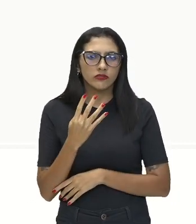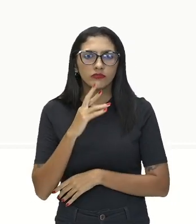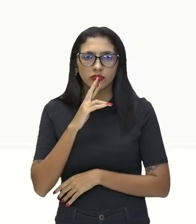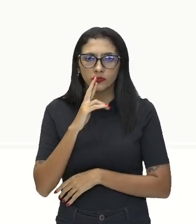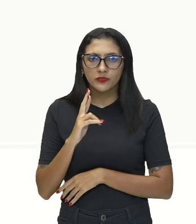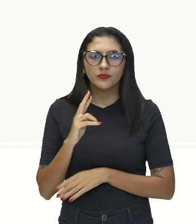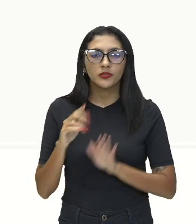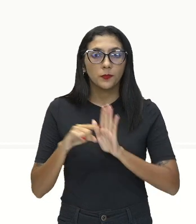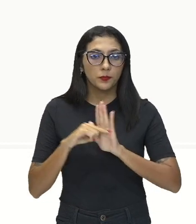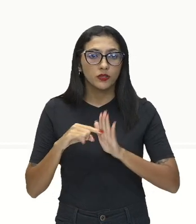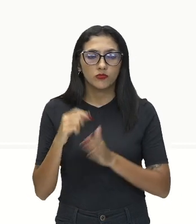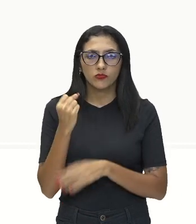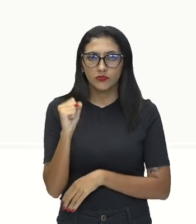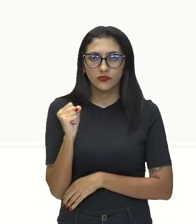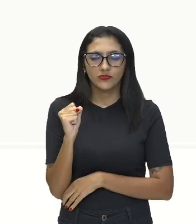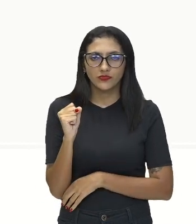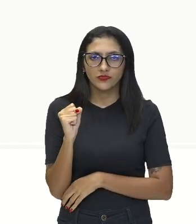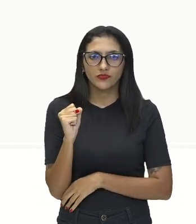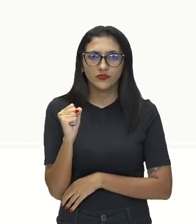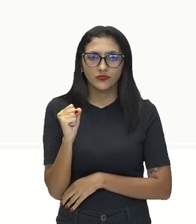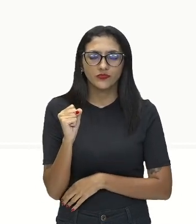igual a menos 8.